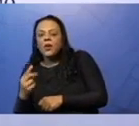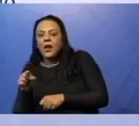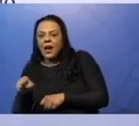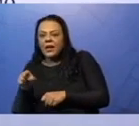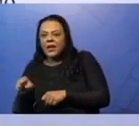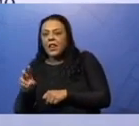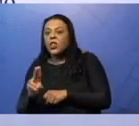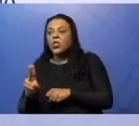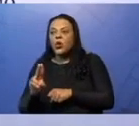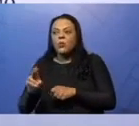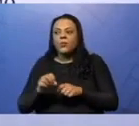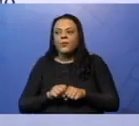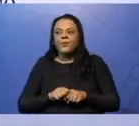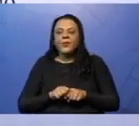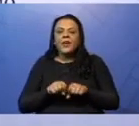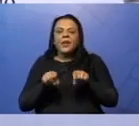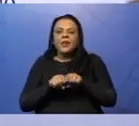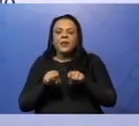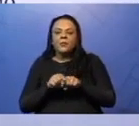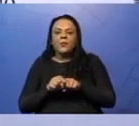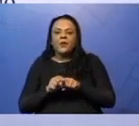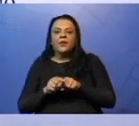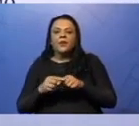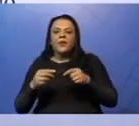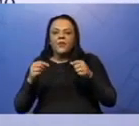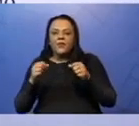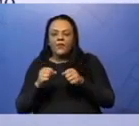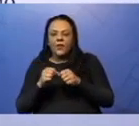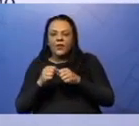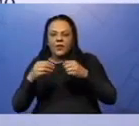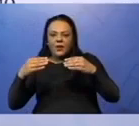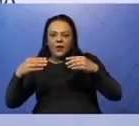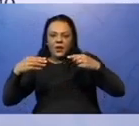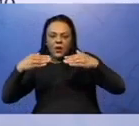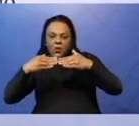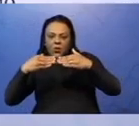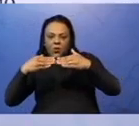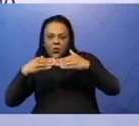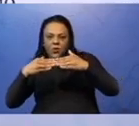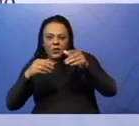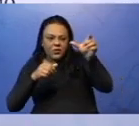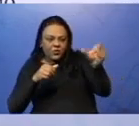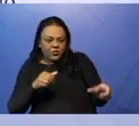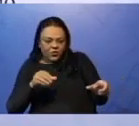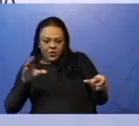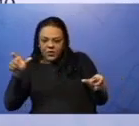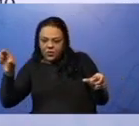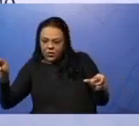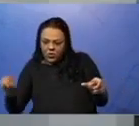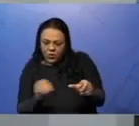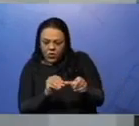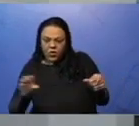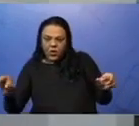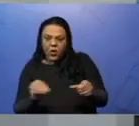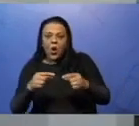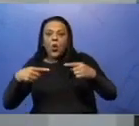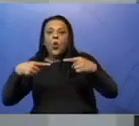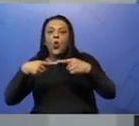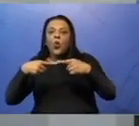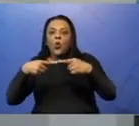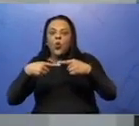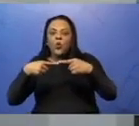eu tenho que fazer a concordância entre o predicativo e o sujeito. Então, eu tenho que combinar o meu predicativo para ele corresponder